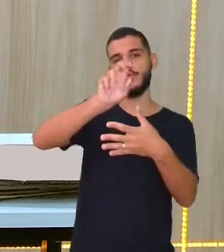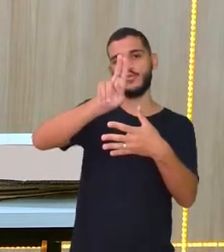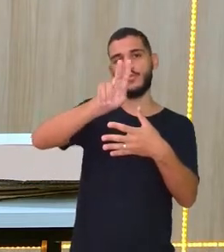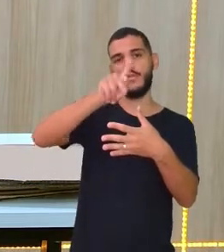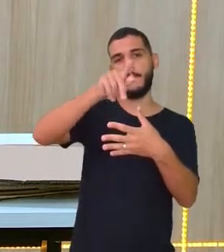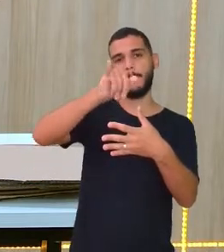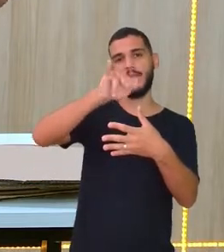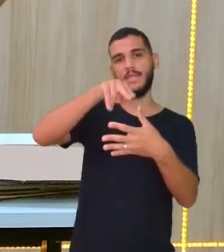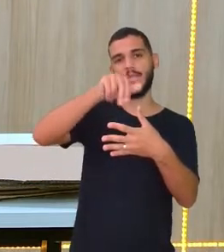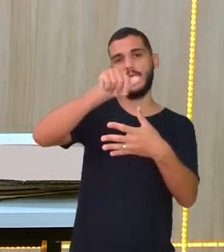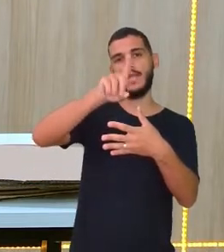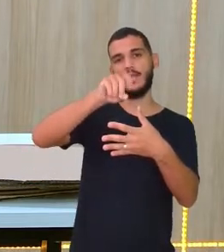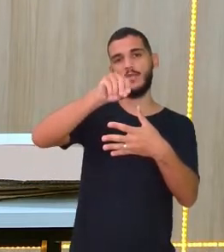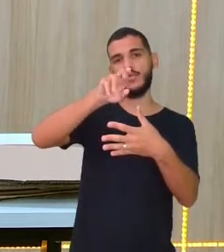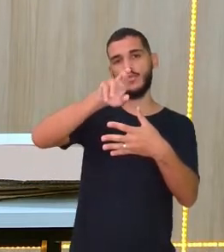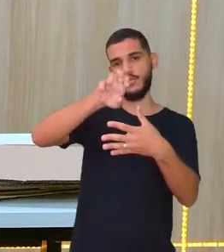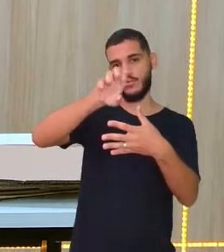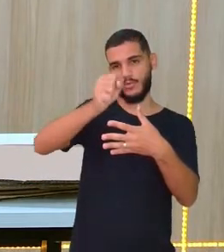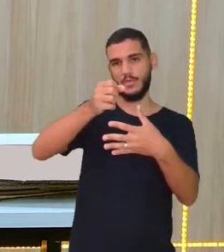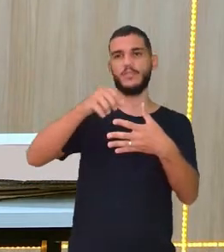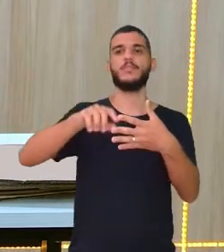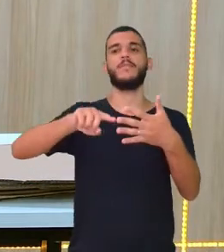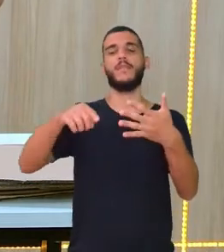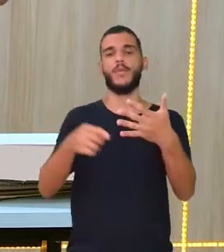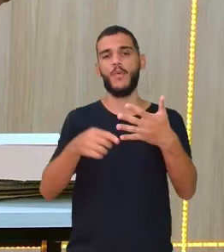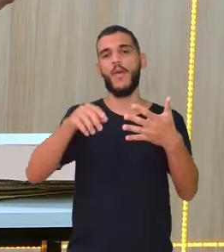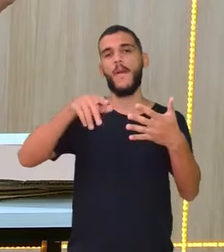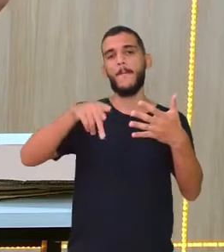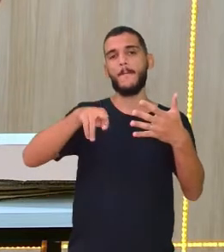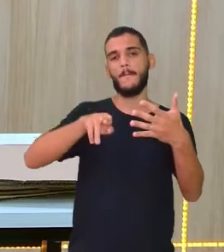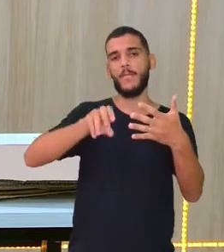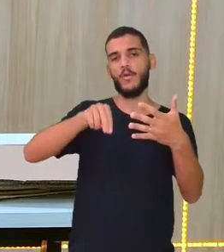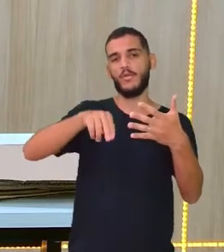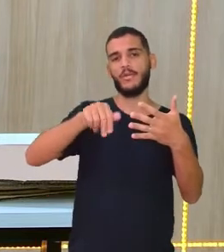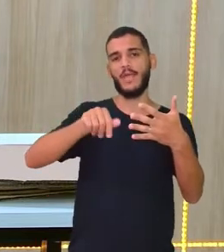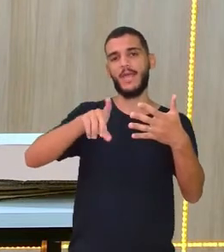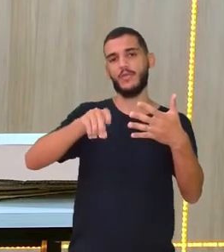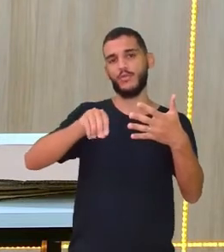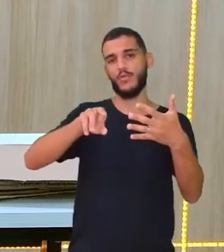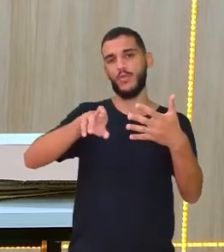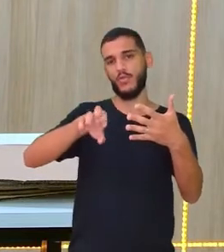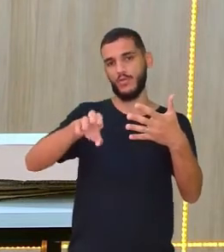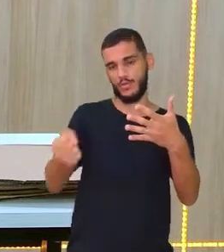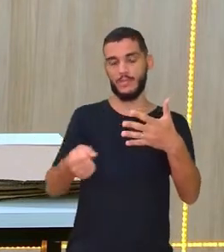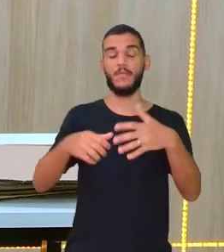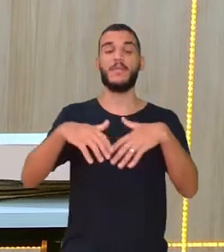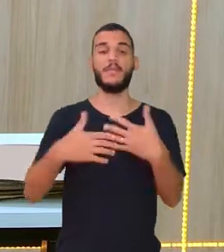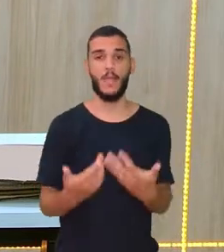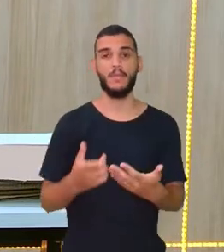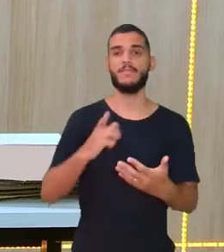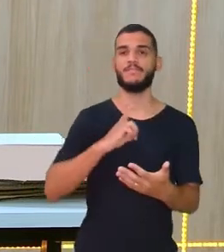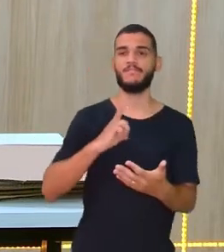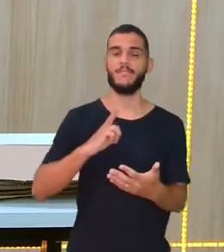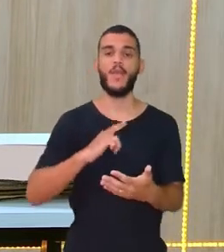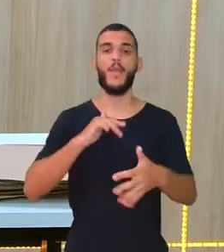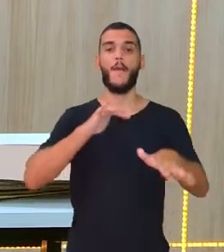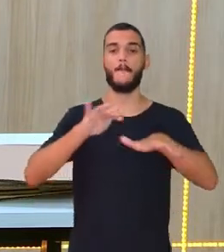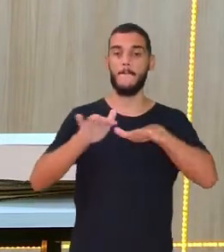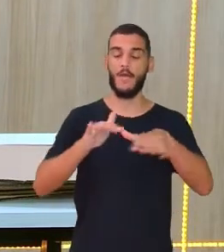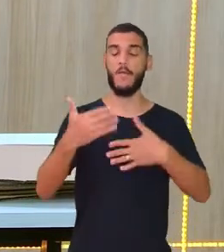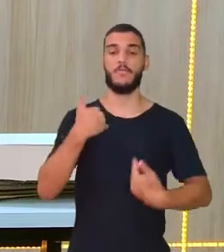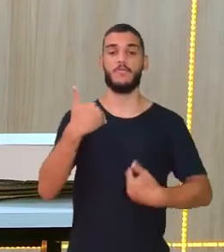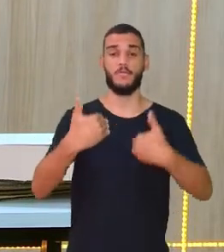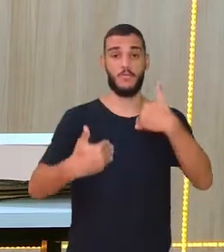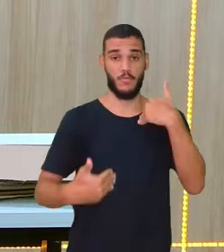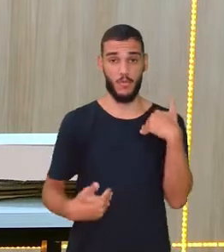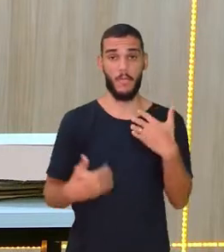em direção a um objeto para pegar. E depois você volta à sua posição, vamos dizer assim,